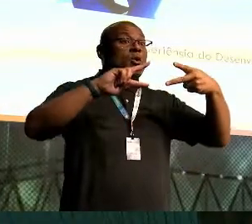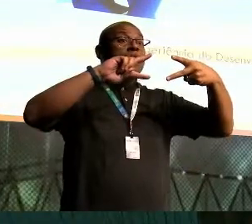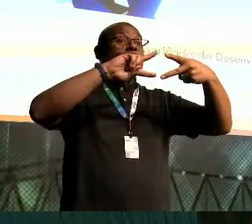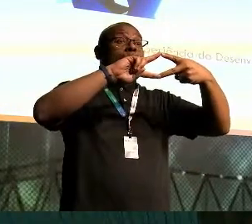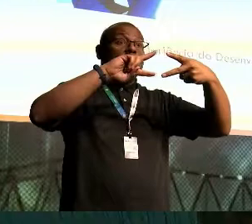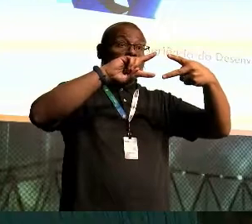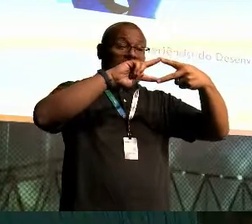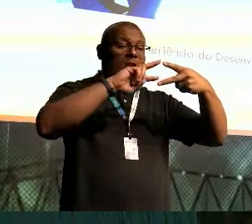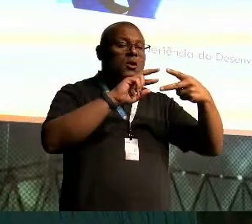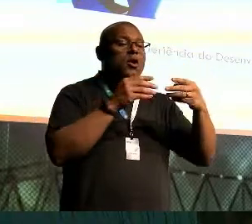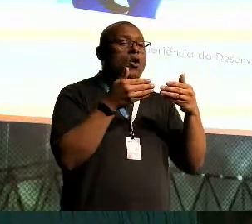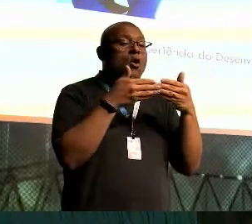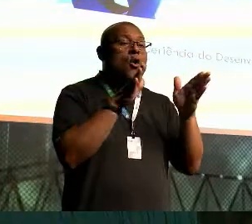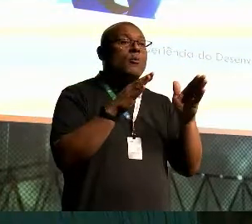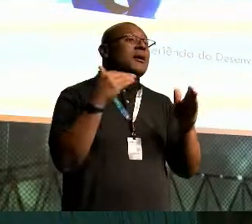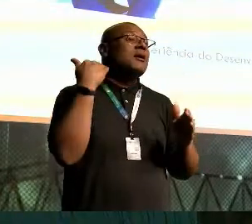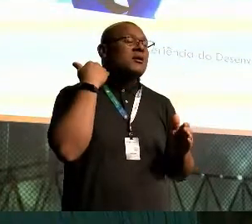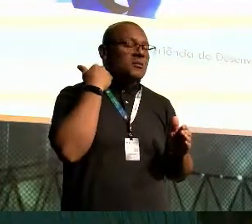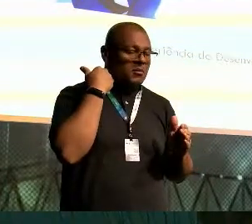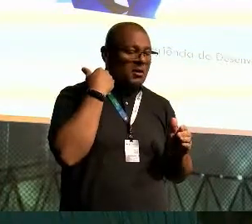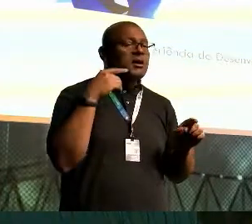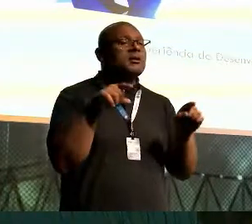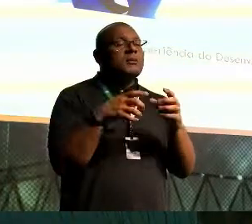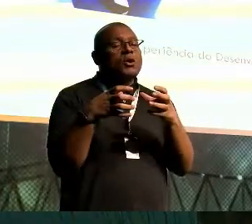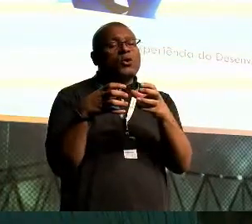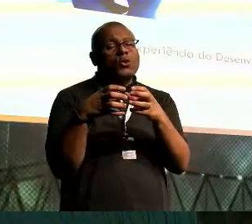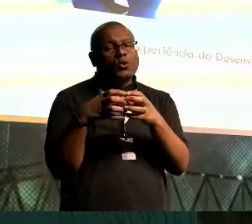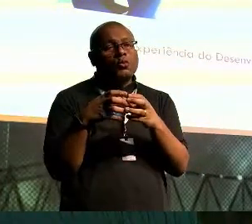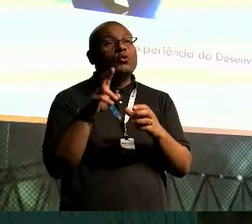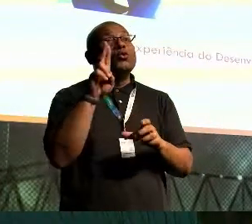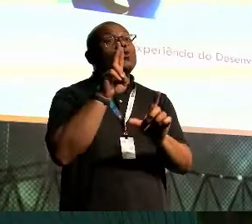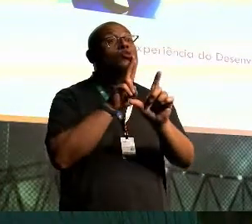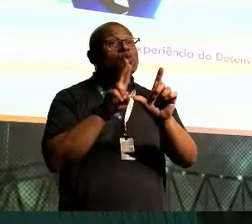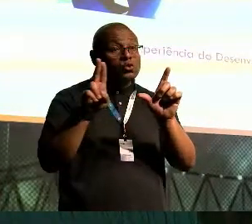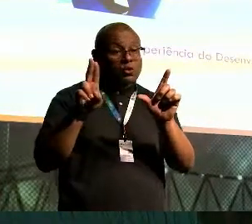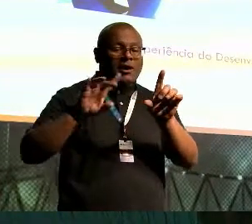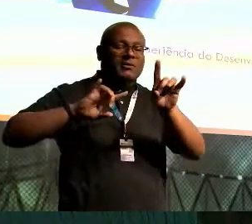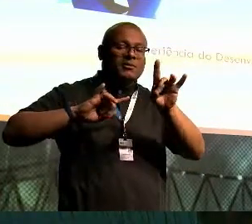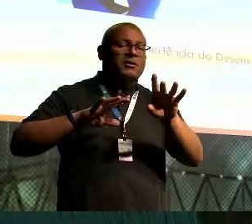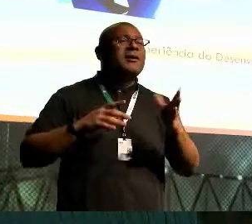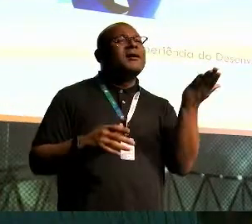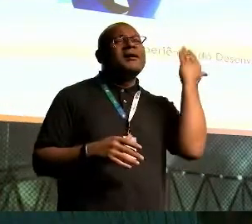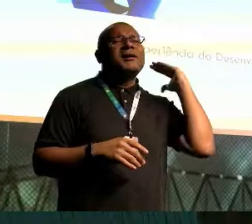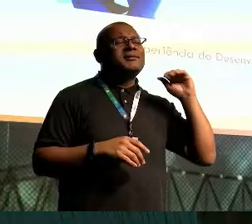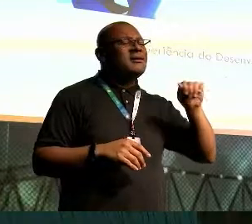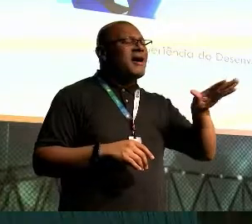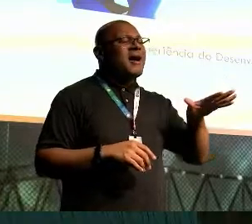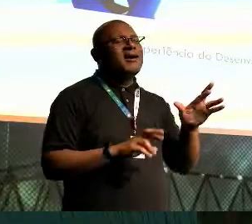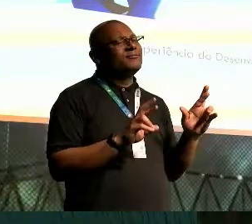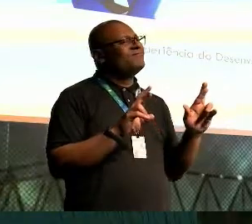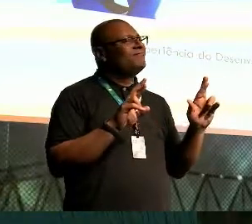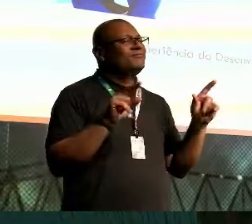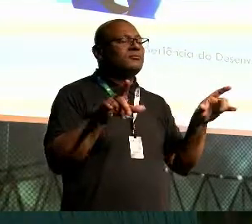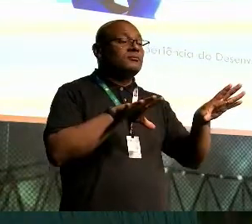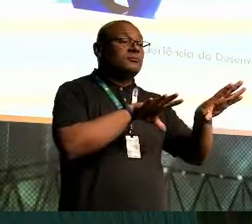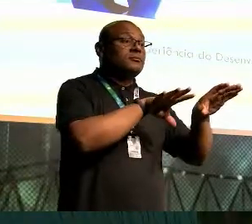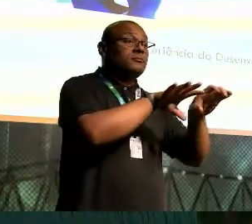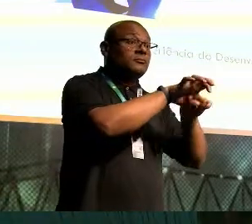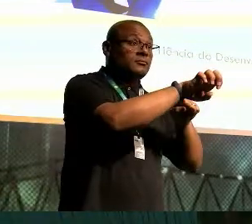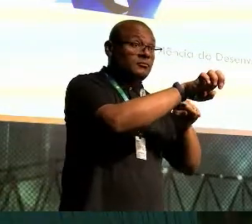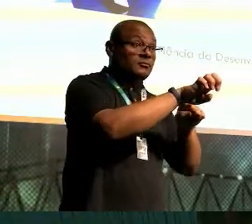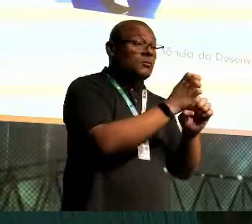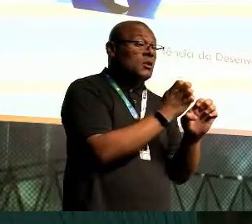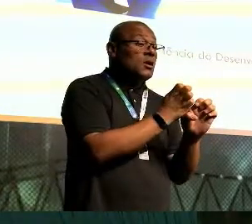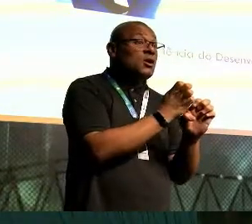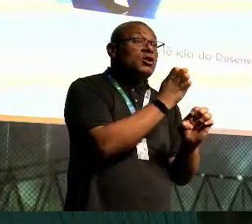sou coordenadora do Grupo Técnico de Experiência do Usuário. Isso é o que eu faço hoje. Eu não era dessa área, eu sou formada em Engenharia de